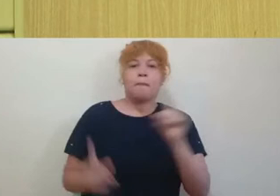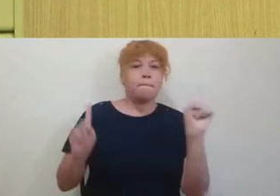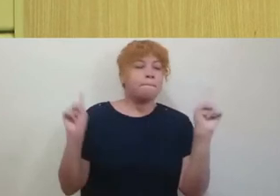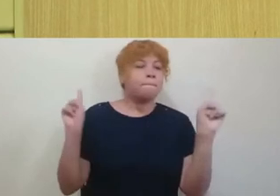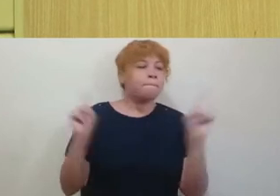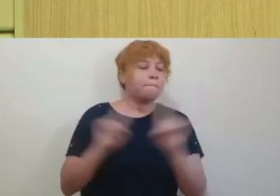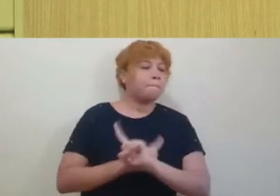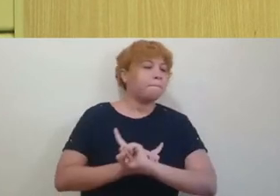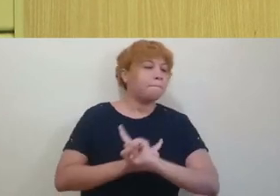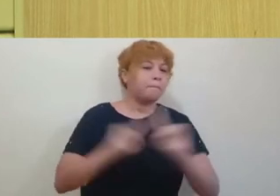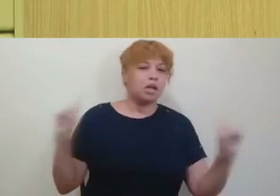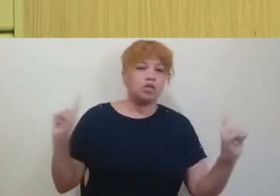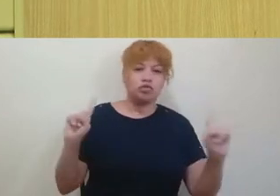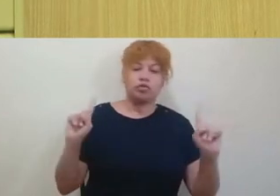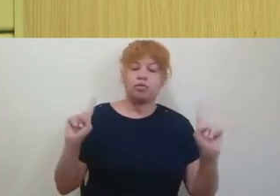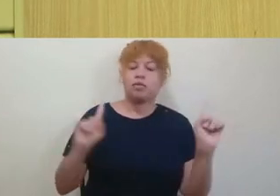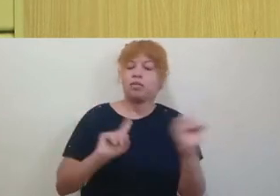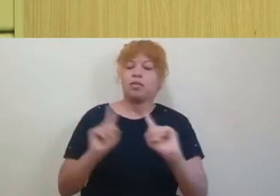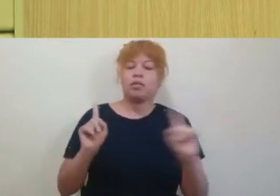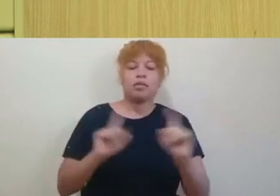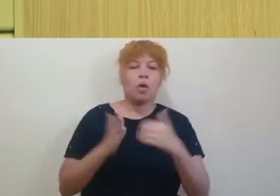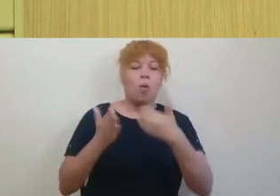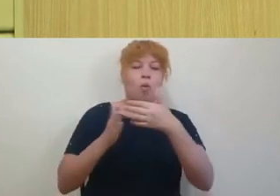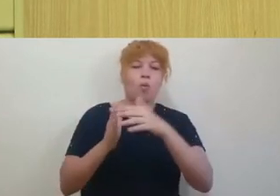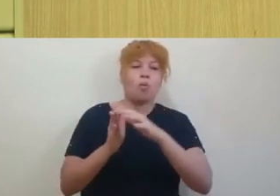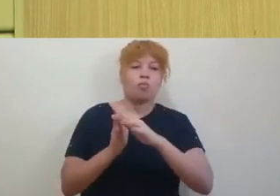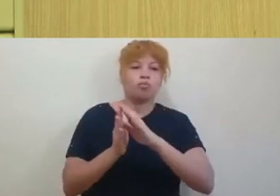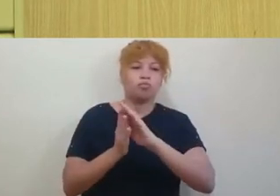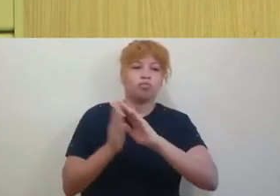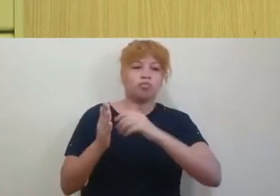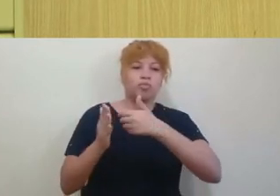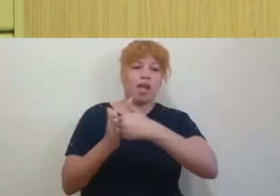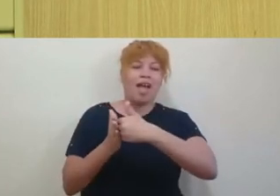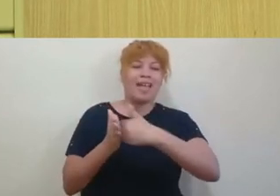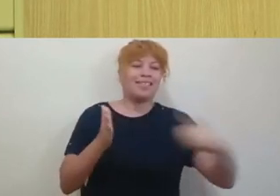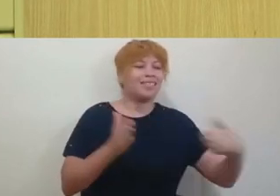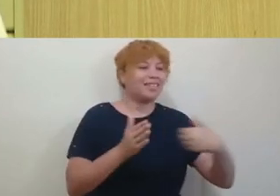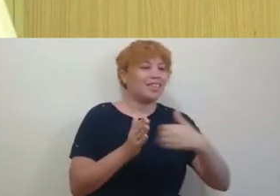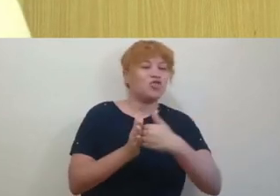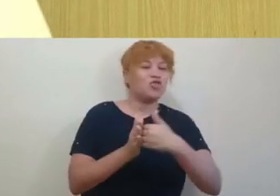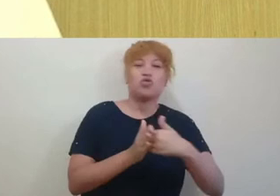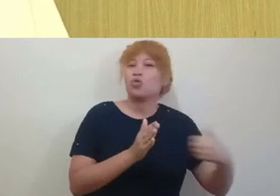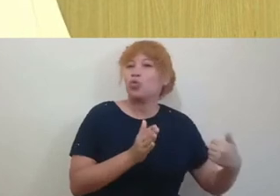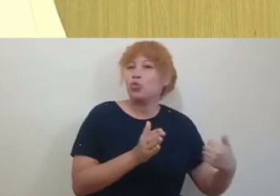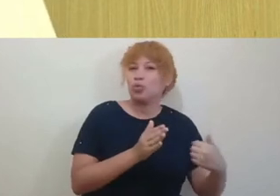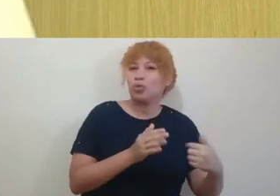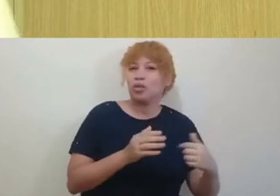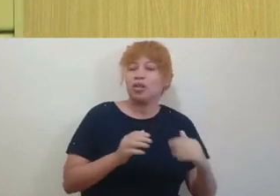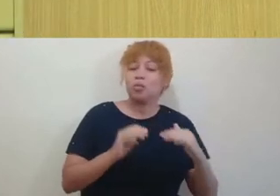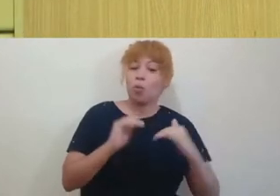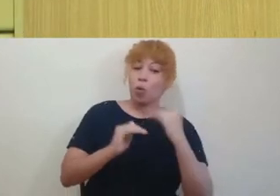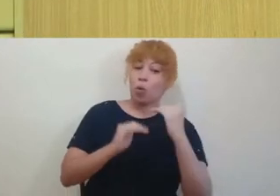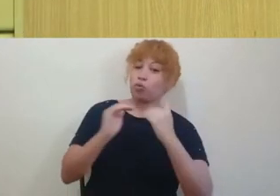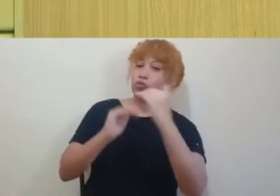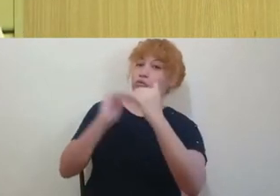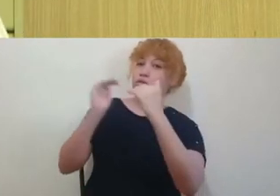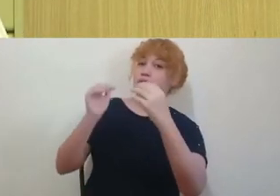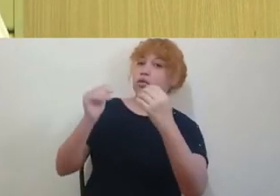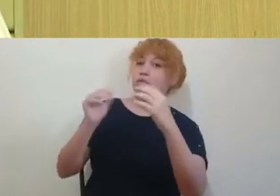nosso país, das pessoas que convivem conosco. Eu estava lendo, há algum tempo